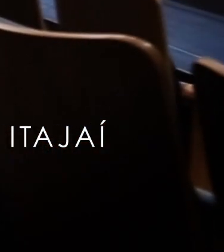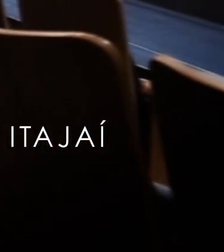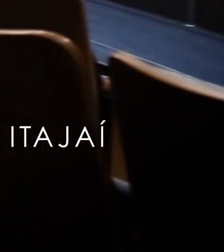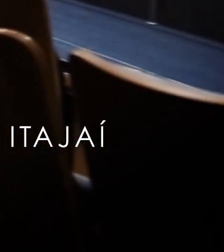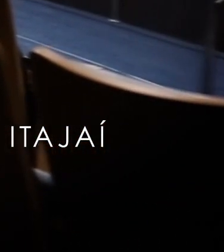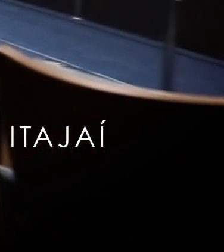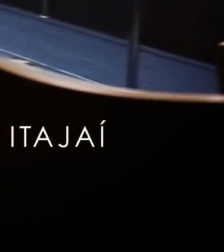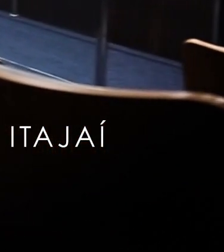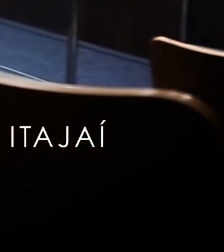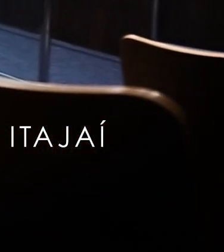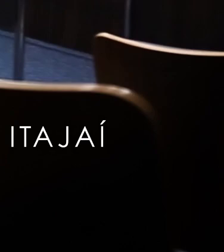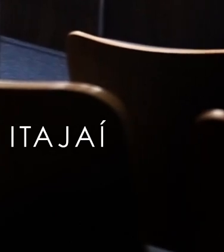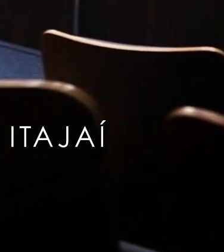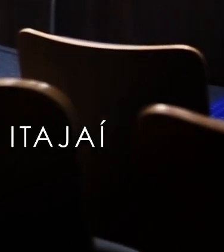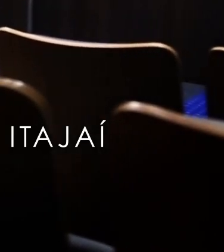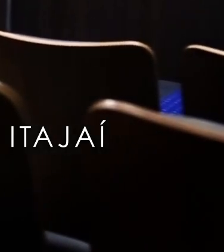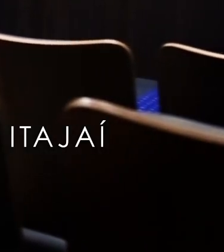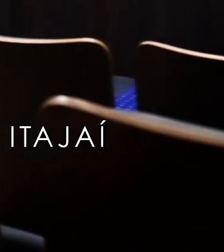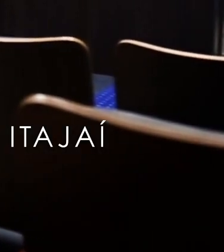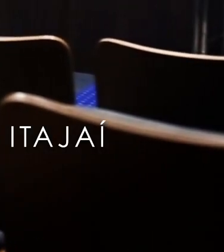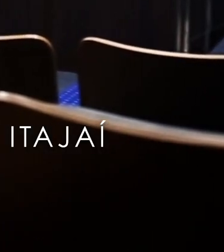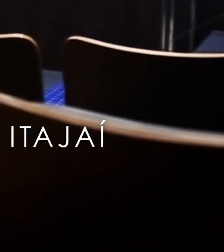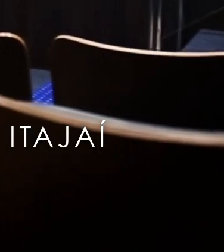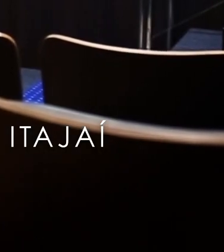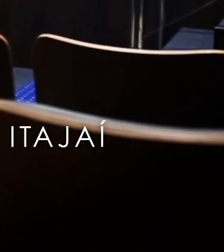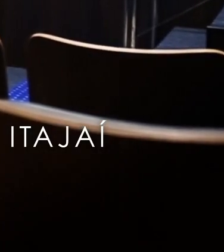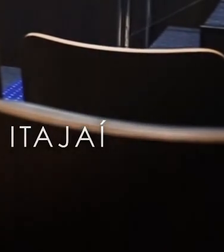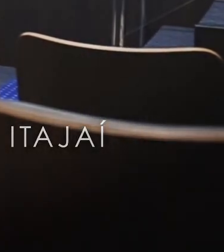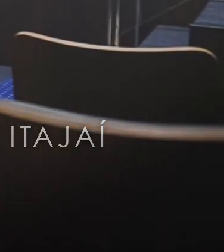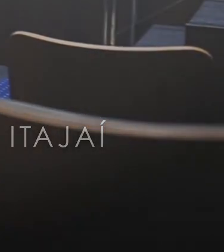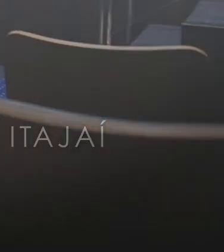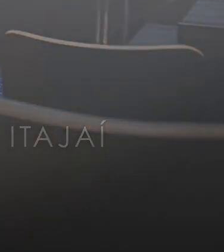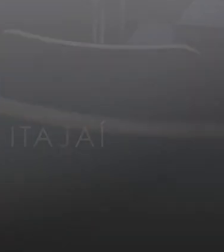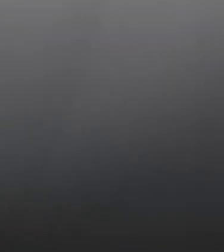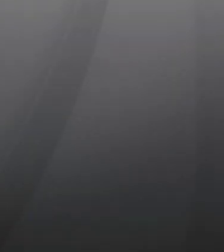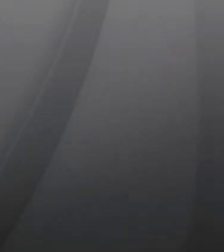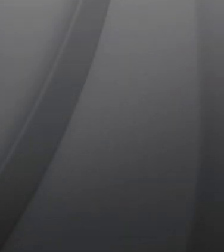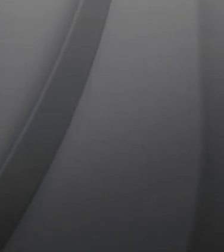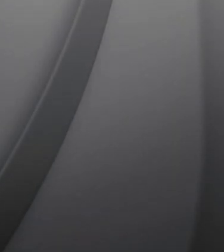Fique por dentro do que acontece na Câmara de Vereadores de Itajaí.